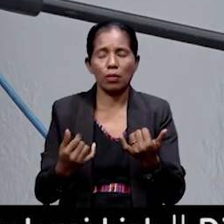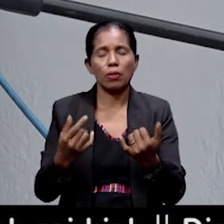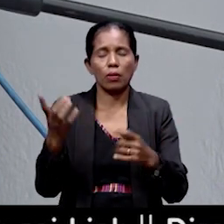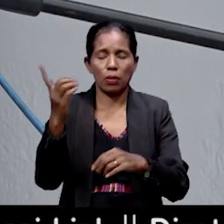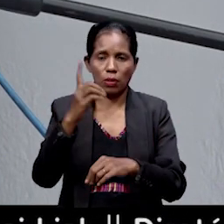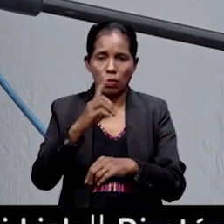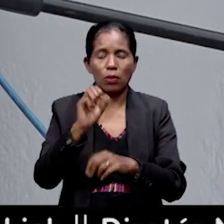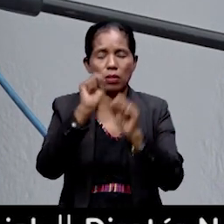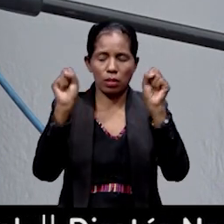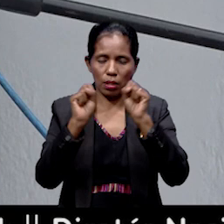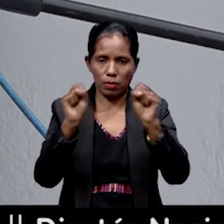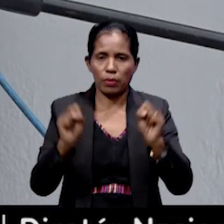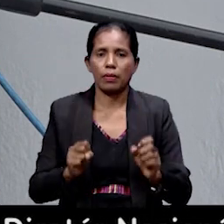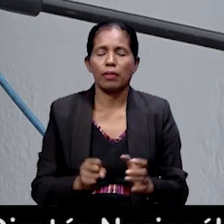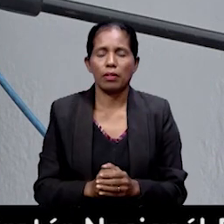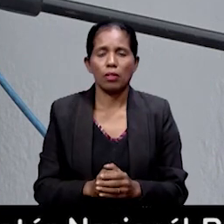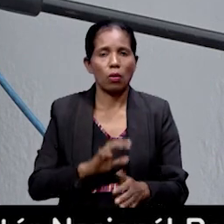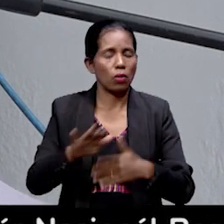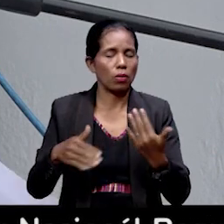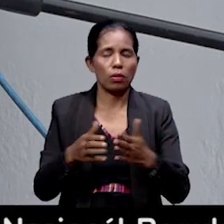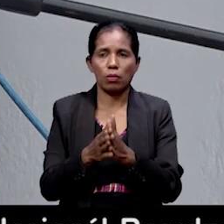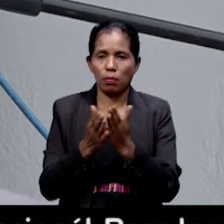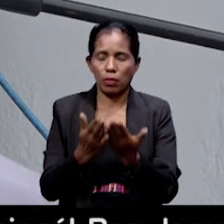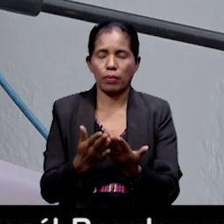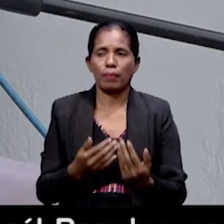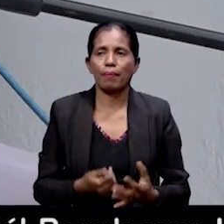a garantir que eles, os livros, chegam a nós.